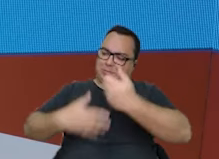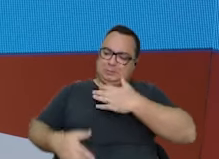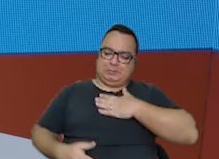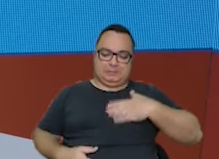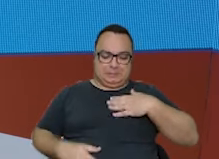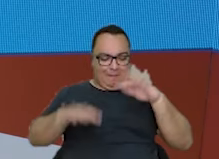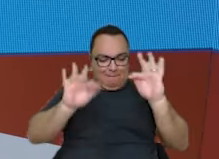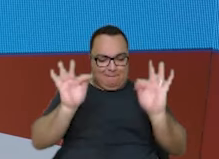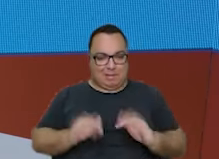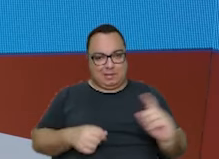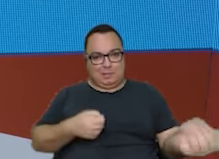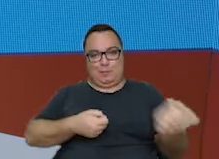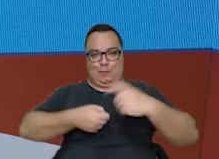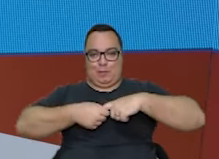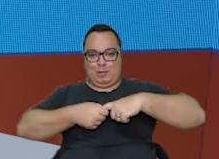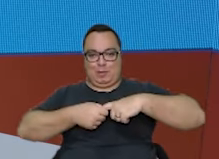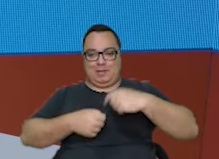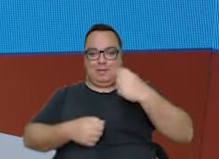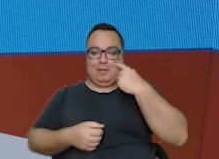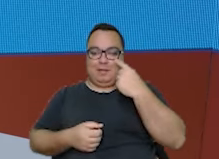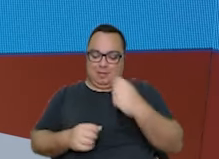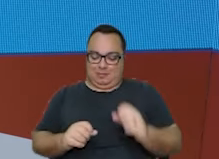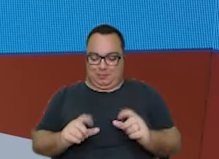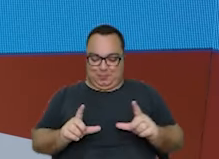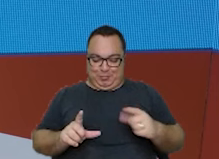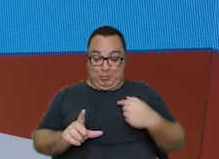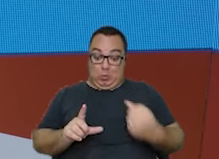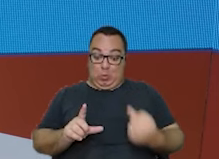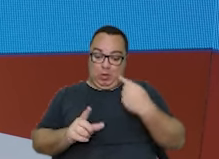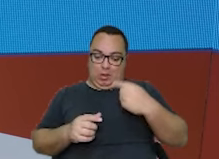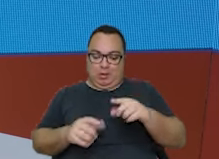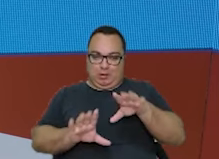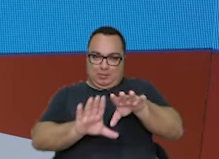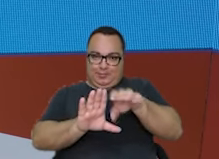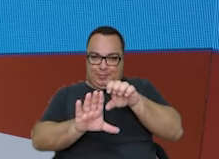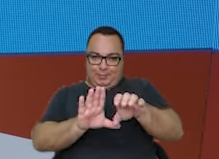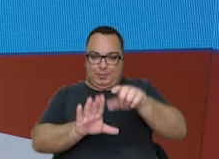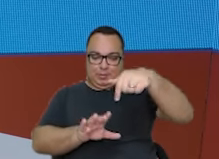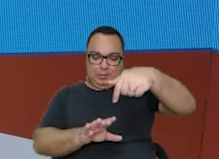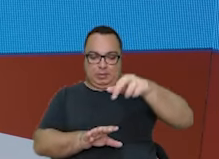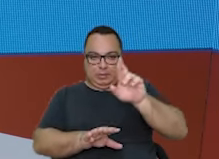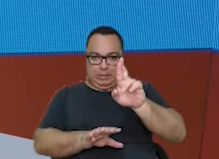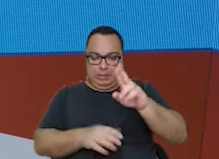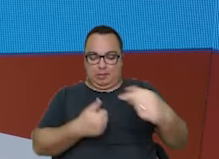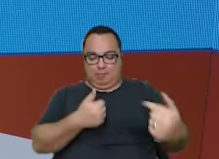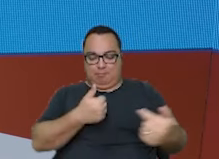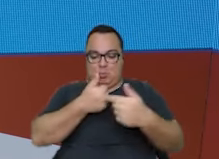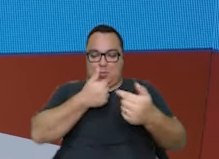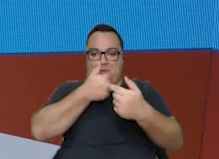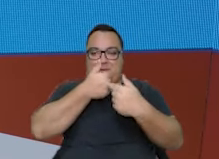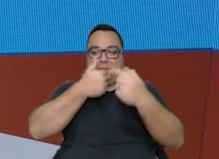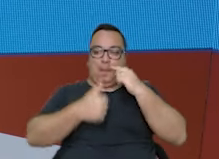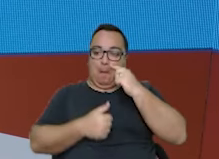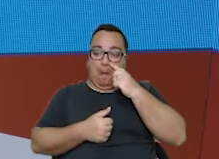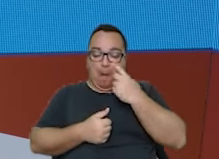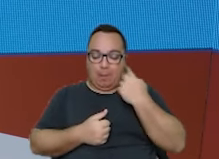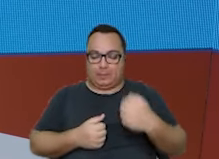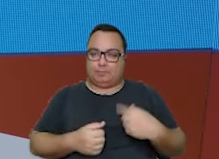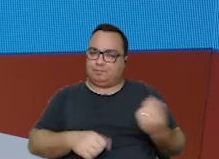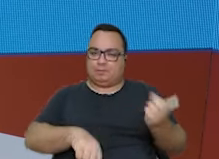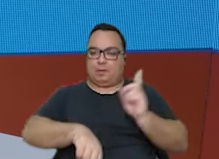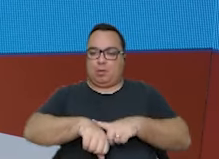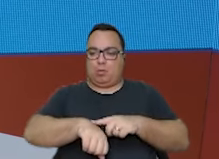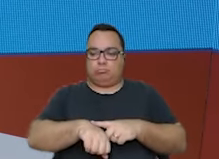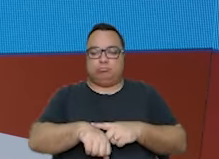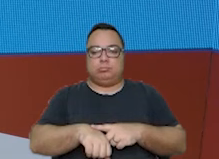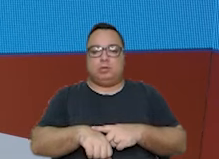obviamente tinha lá um lembrete né no caso dele que é uma opção e e eu imediatamente já postei uma